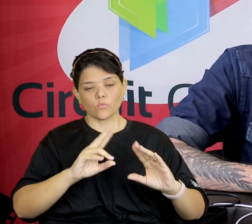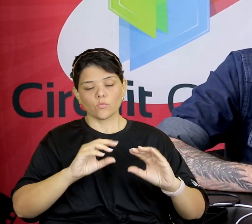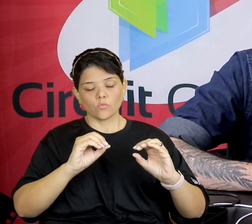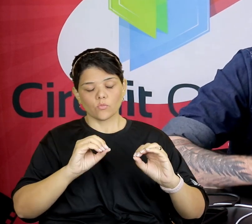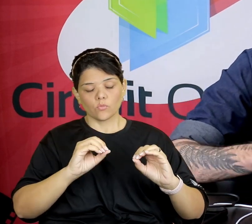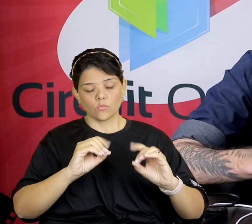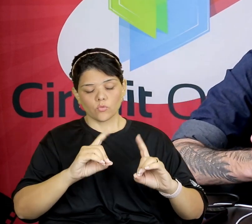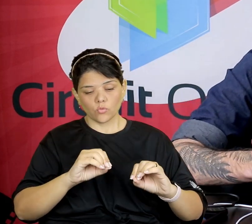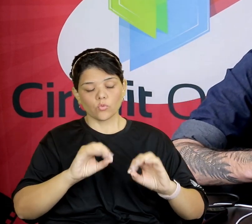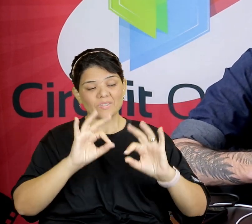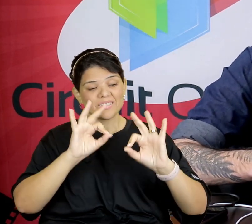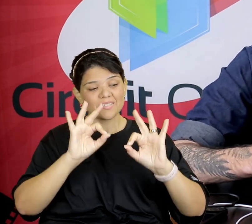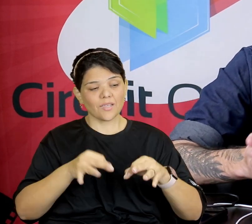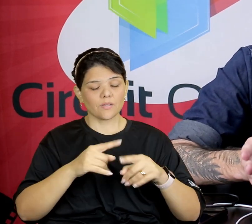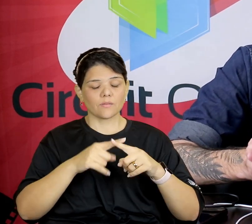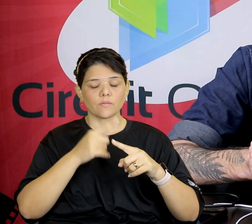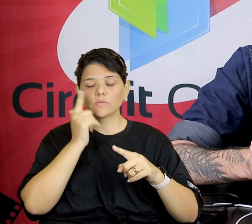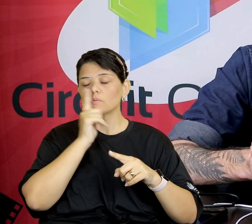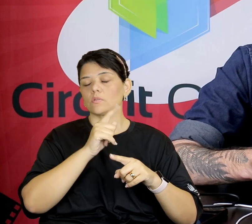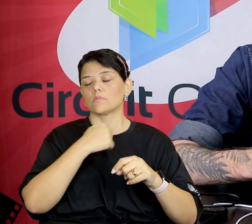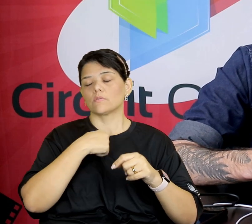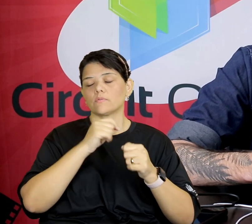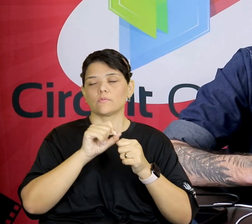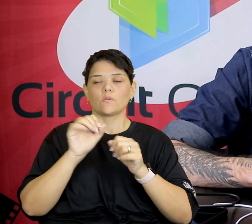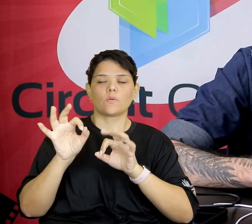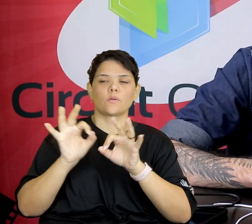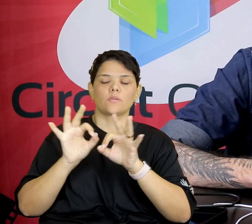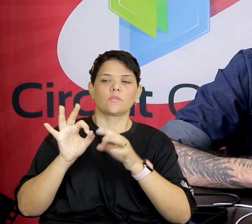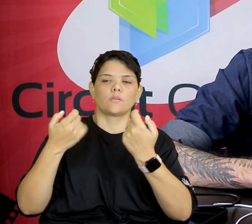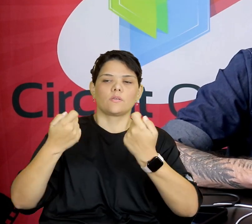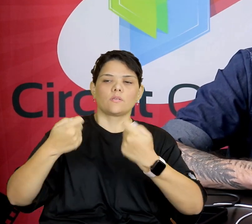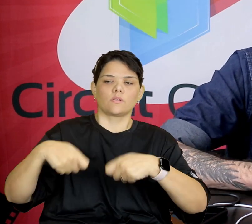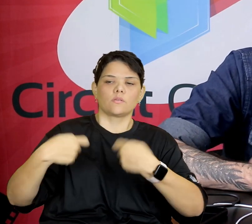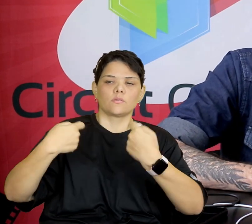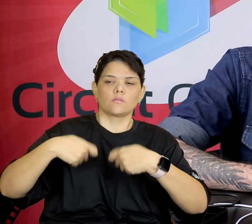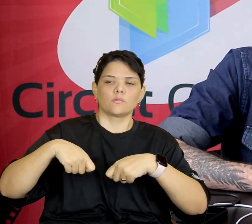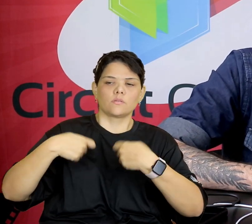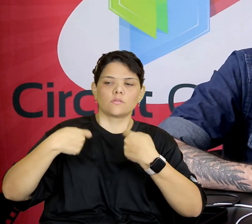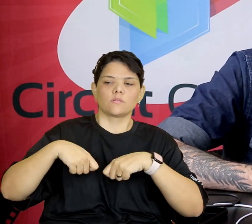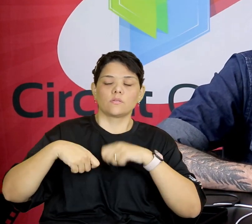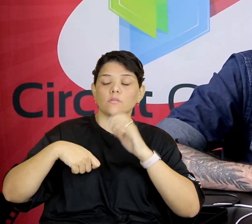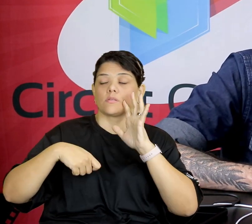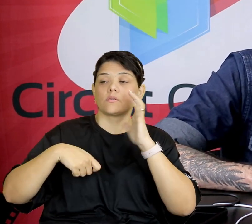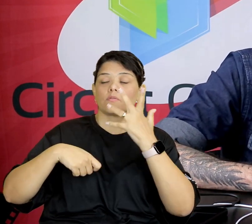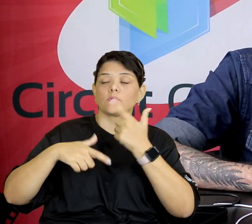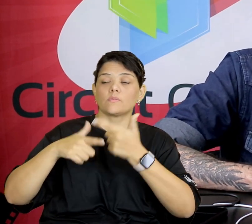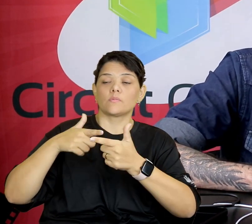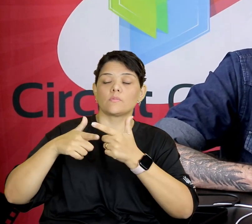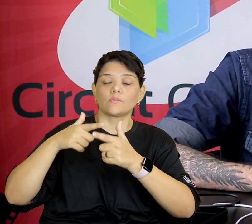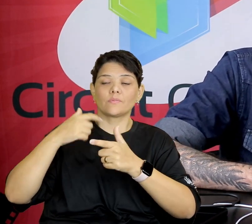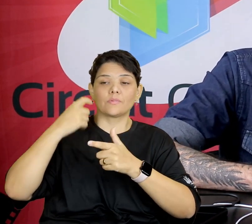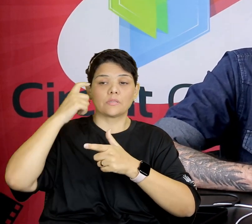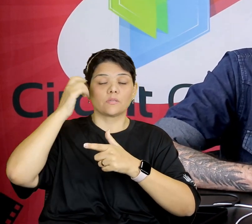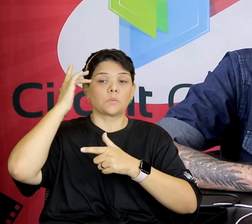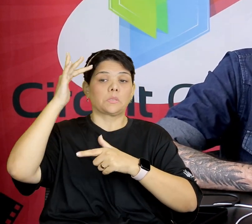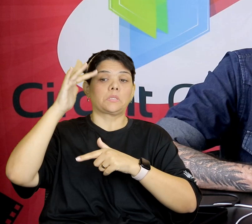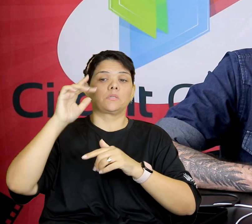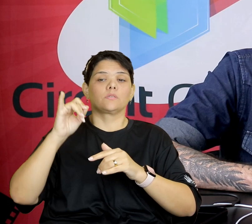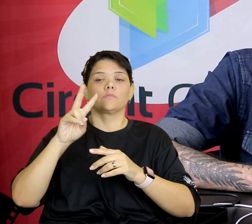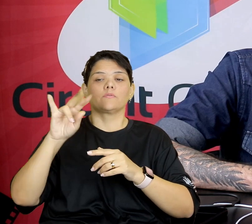porque aí você consegue organizar suas necessidades e resolver problemas que você não esperaria que você tivesse.